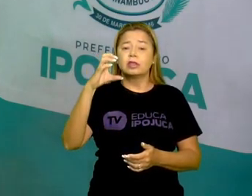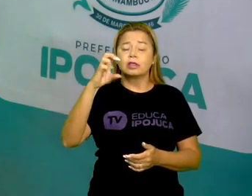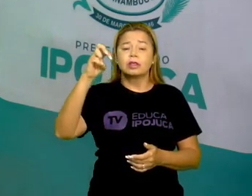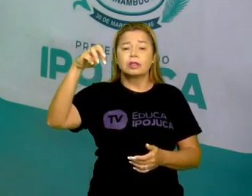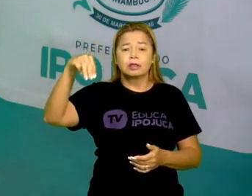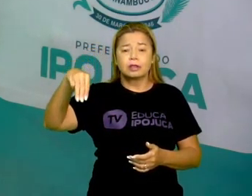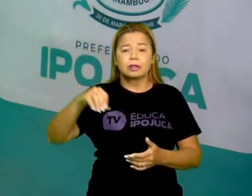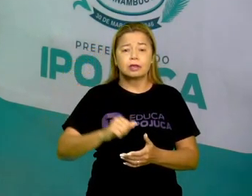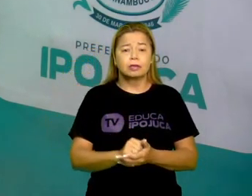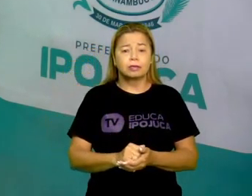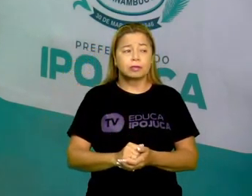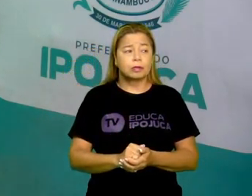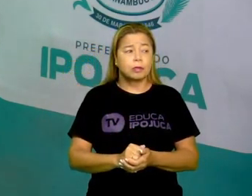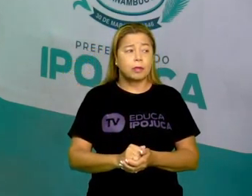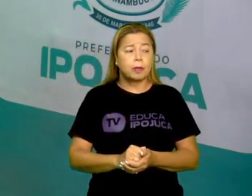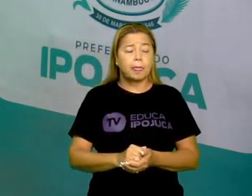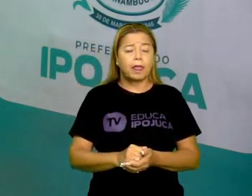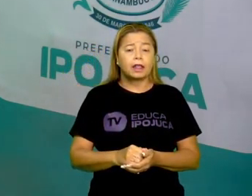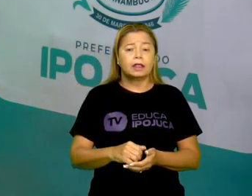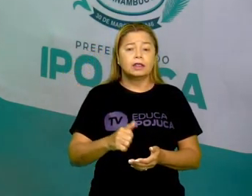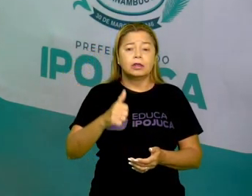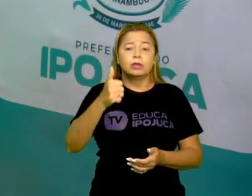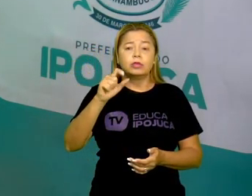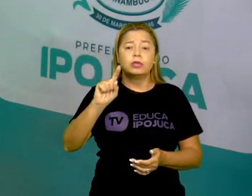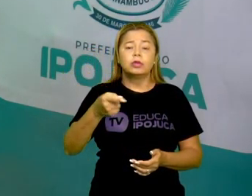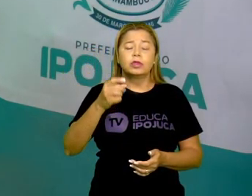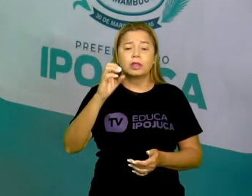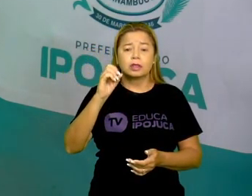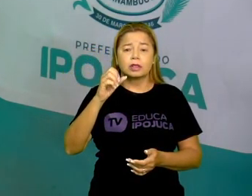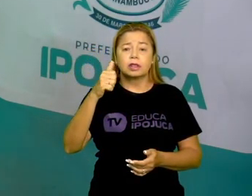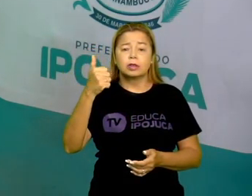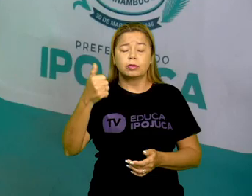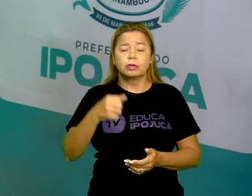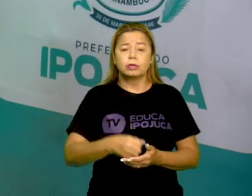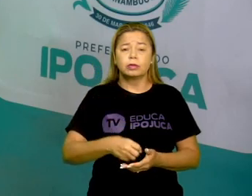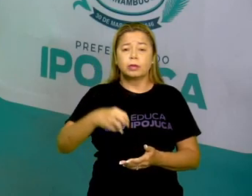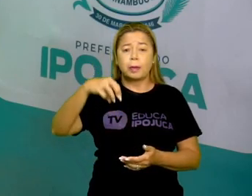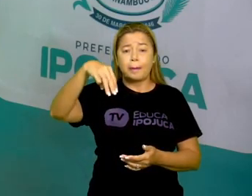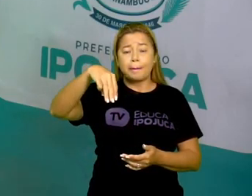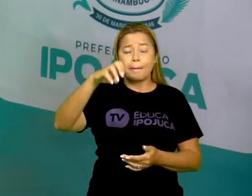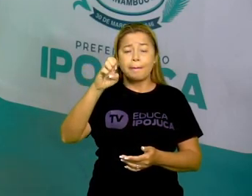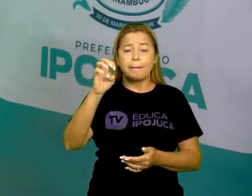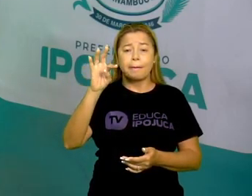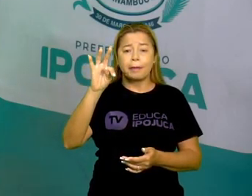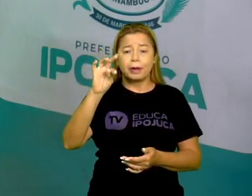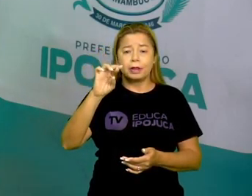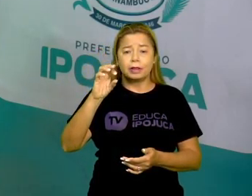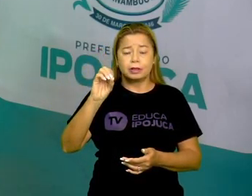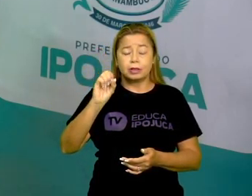polegadas, ela vai ter 1,01 metros, 101,